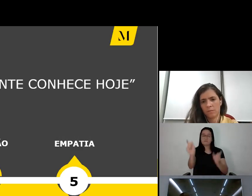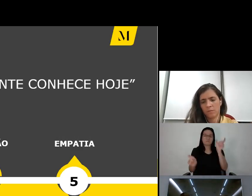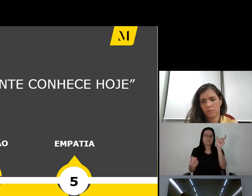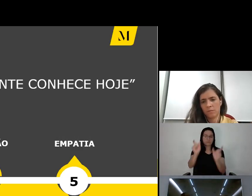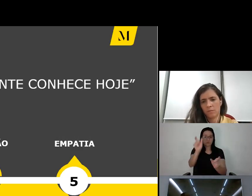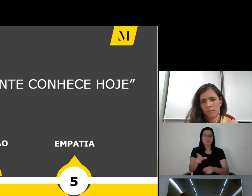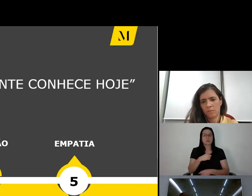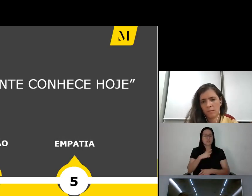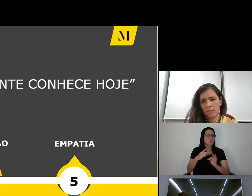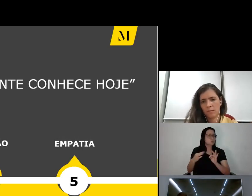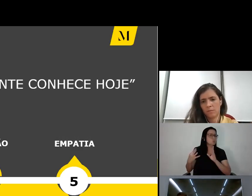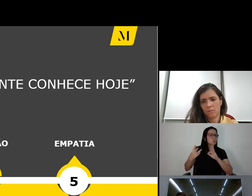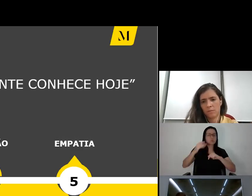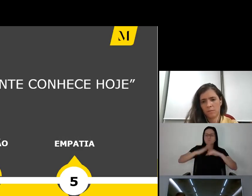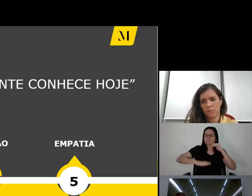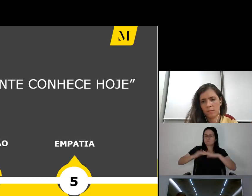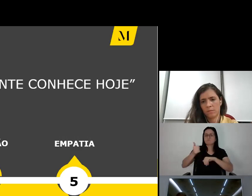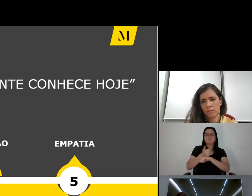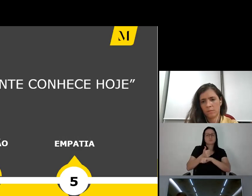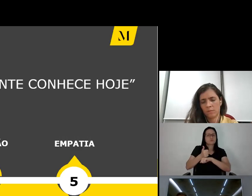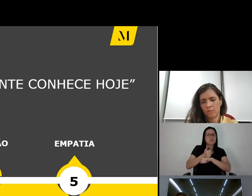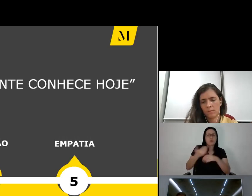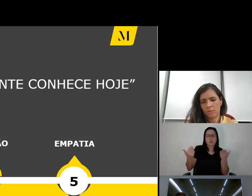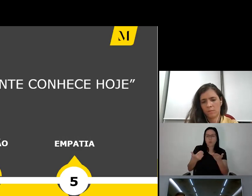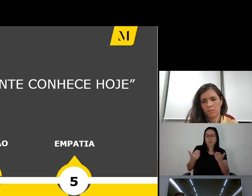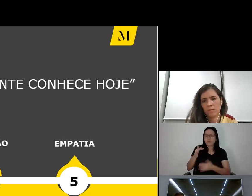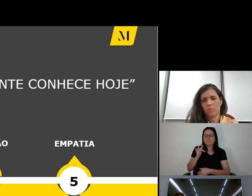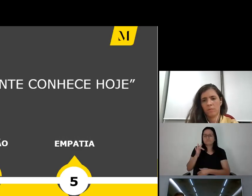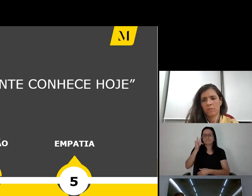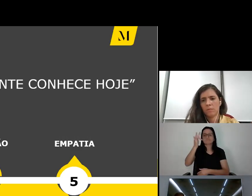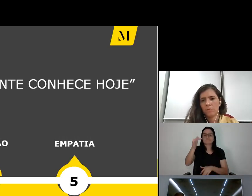gente está falando aqui, tá? Ou todos os futuros profissionais, já que todos são estudantes.